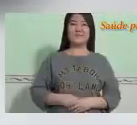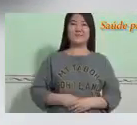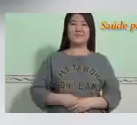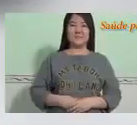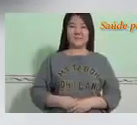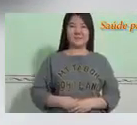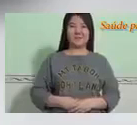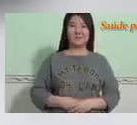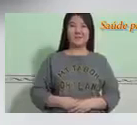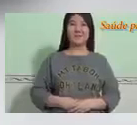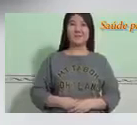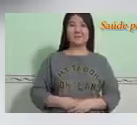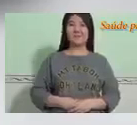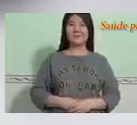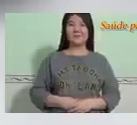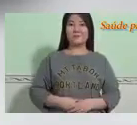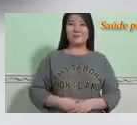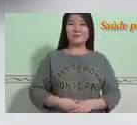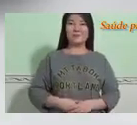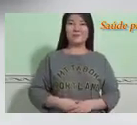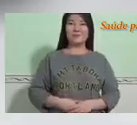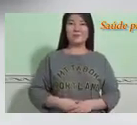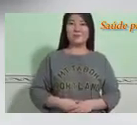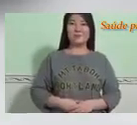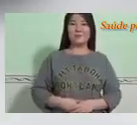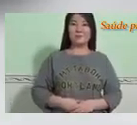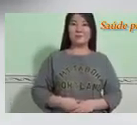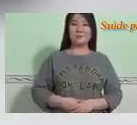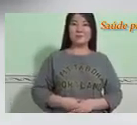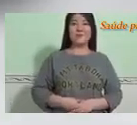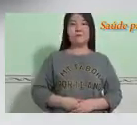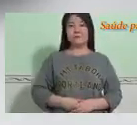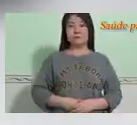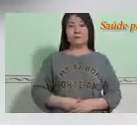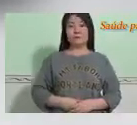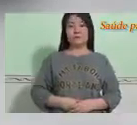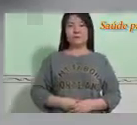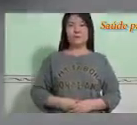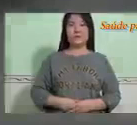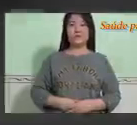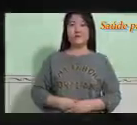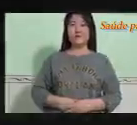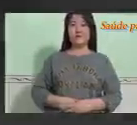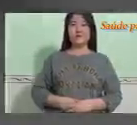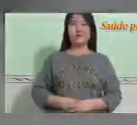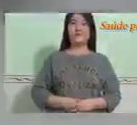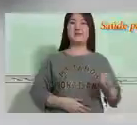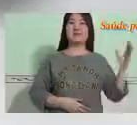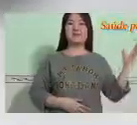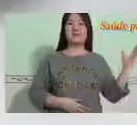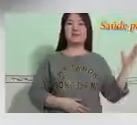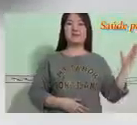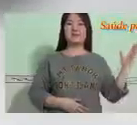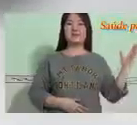Sempre que o resultado mostrar que a criança ou adolescente está abaixo ou acima do peso, vírgula, o pediatra ou ebiatra, vírgula,